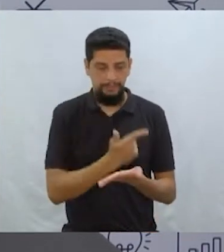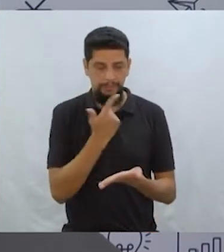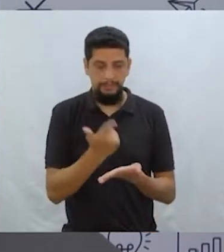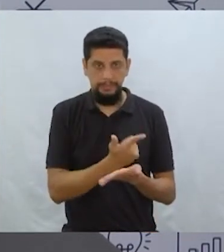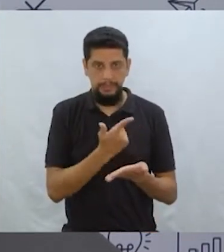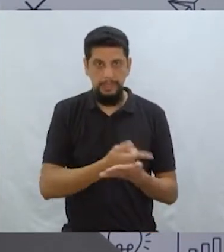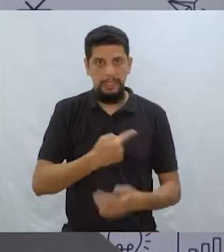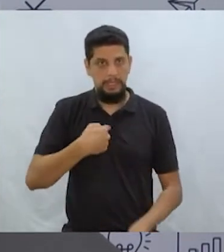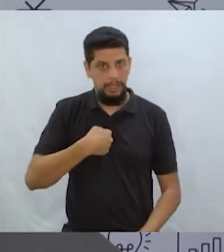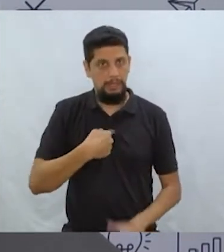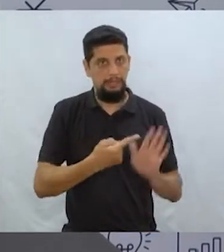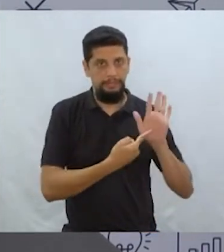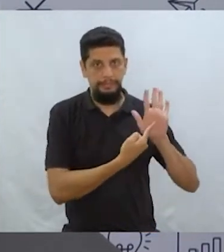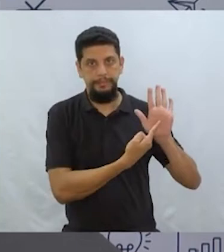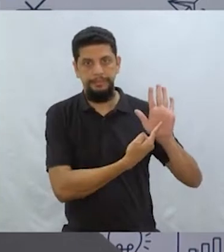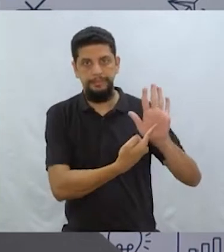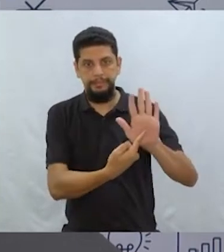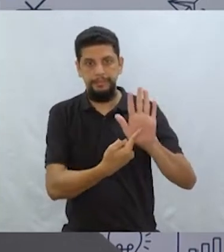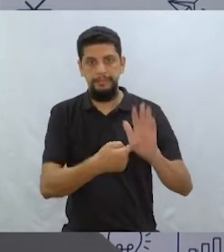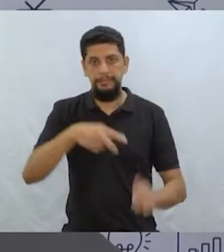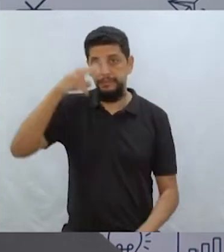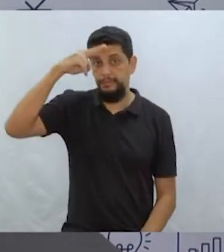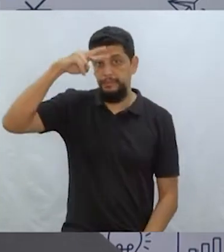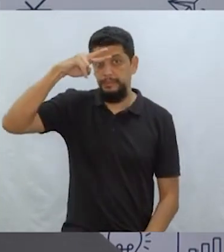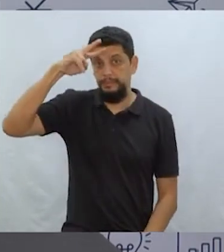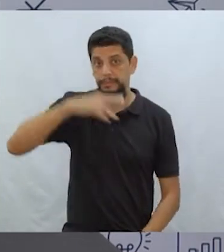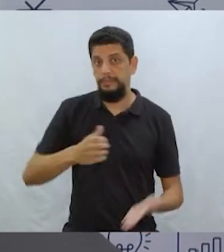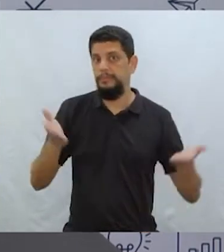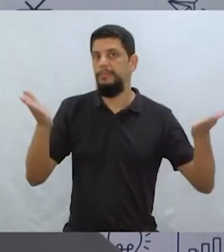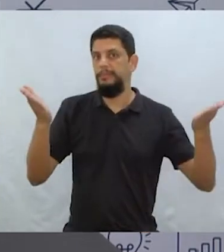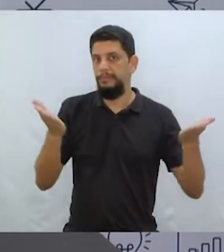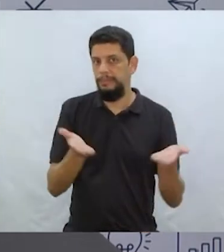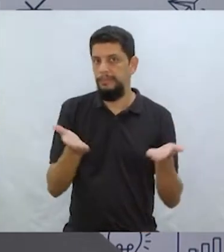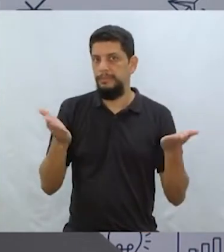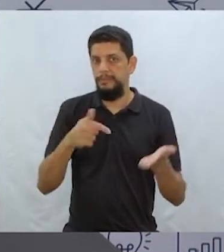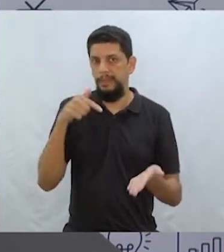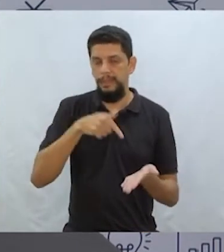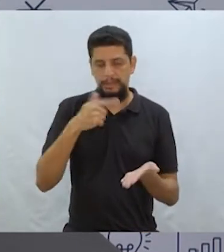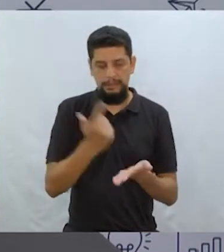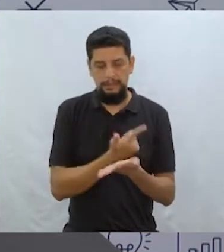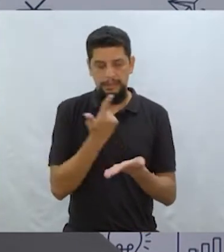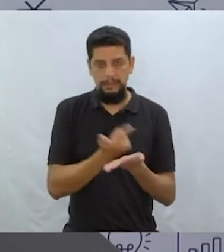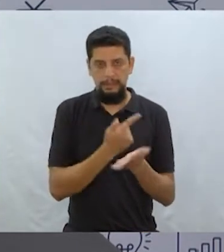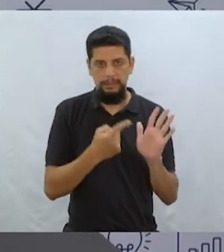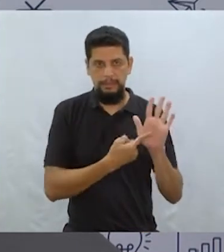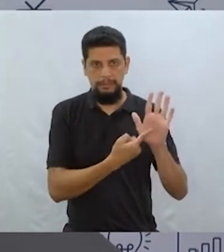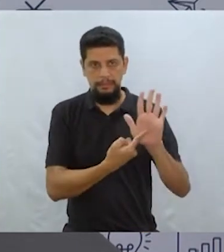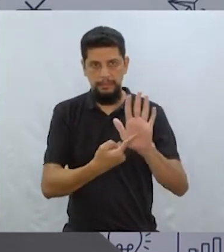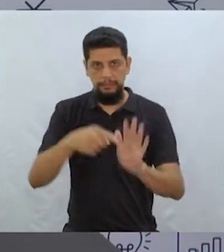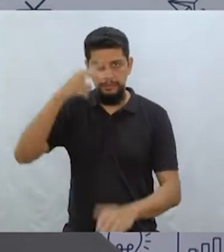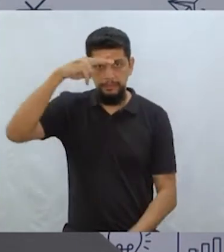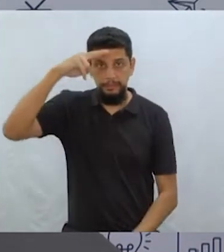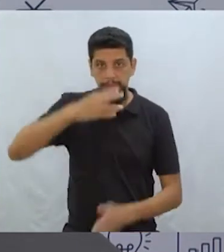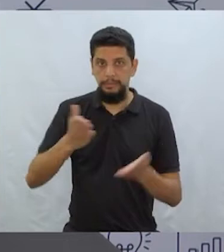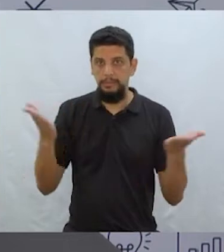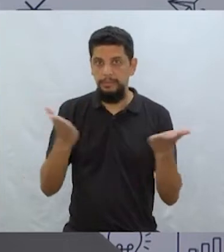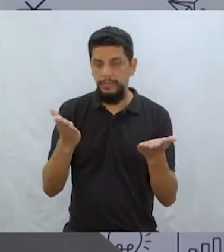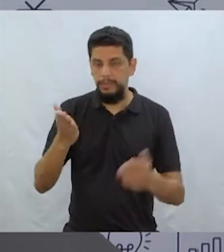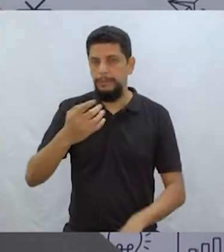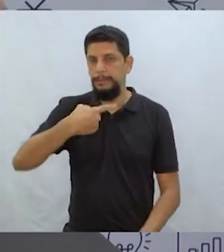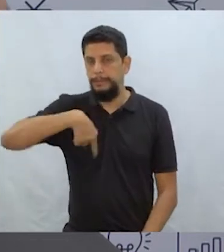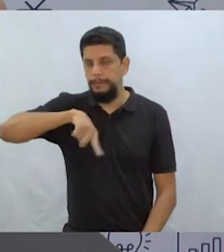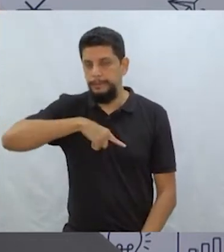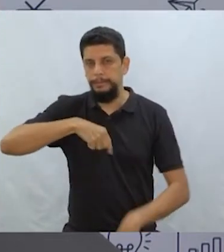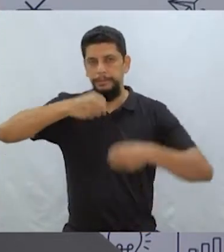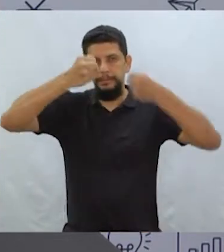deste livro que eu trouxe a nossa história de hoje é deste livro que eu trouxe a história de hoje e para